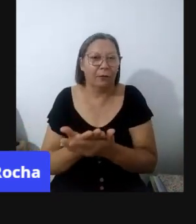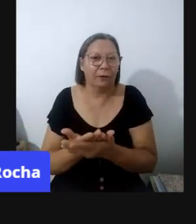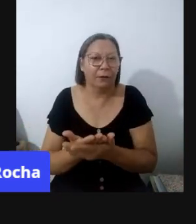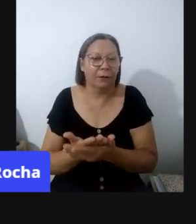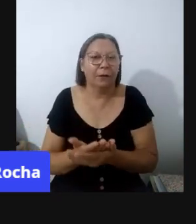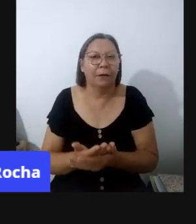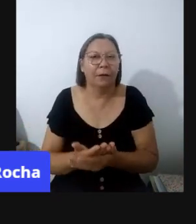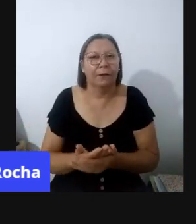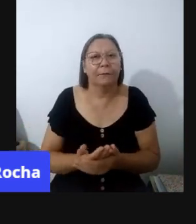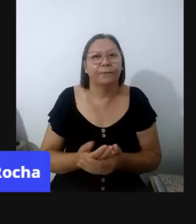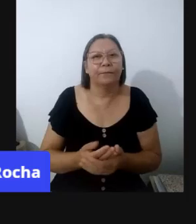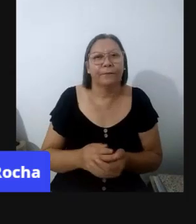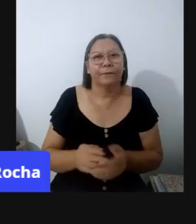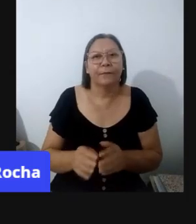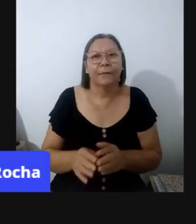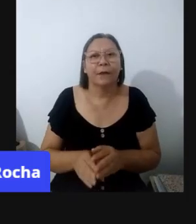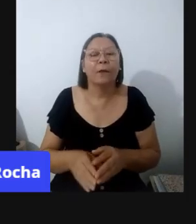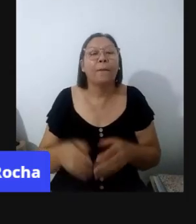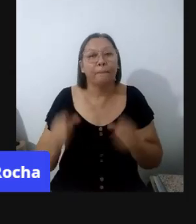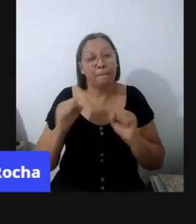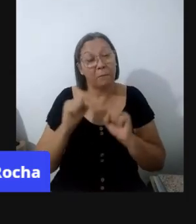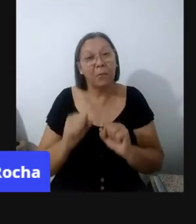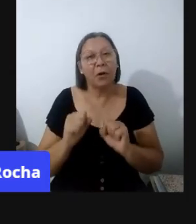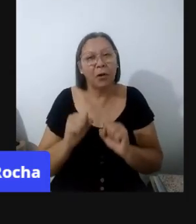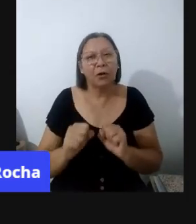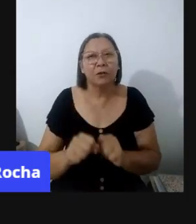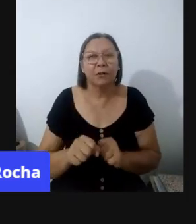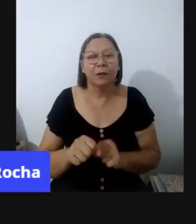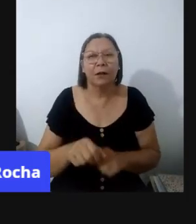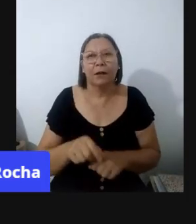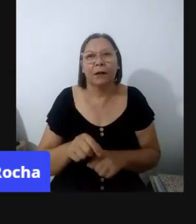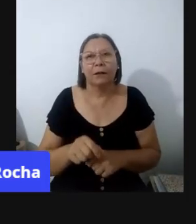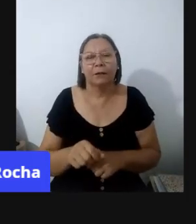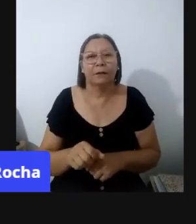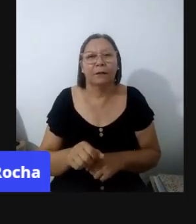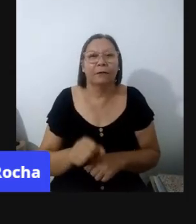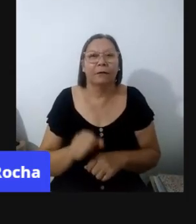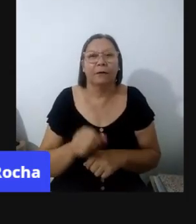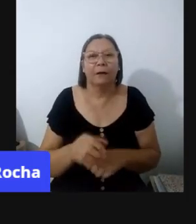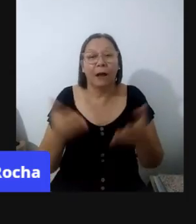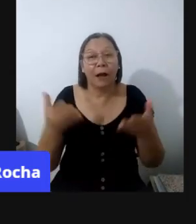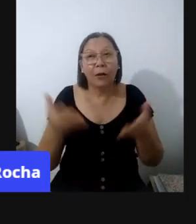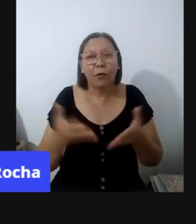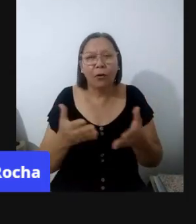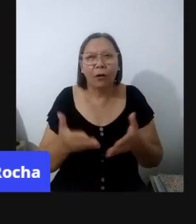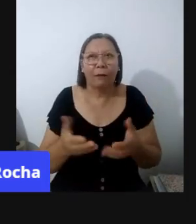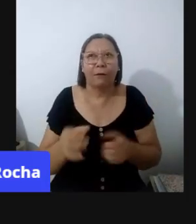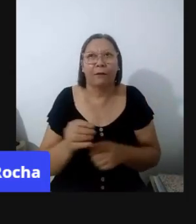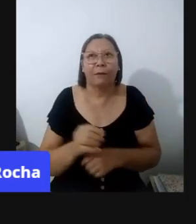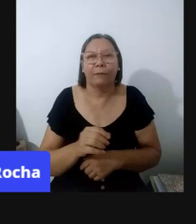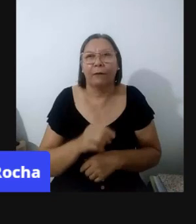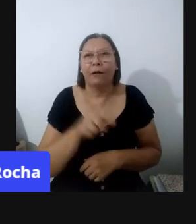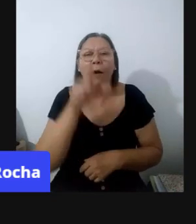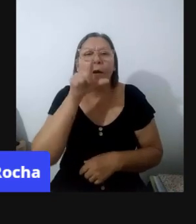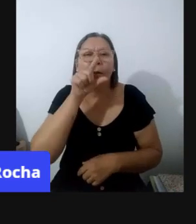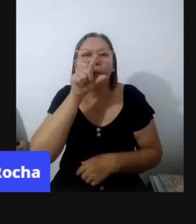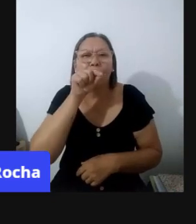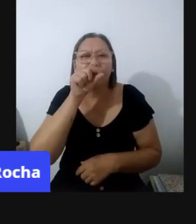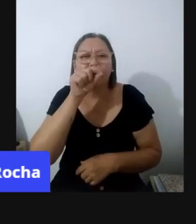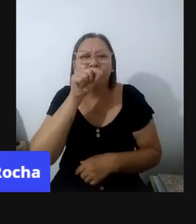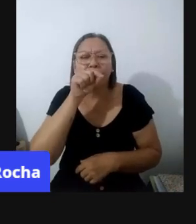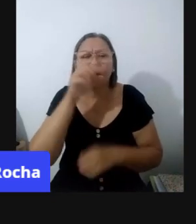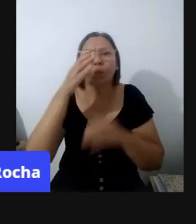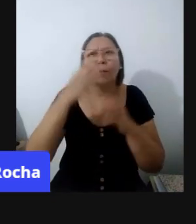assim, para o passarinho estar cantando e eu vou parar a minha música agora, finalizo e coloco eles para prestar